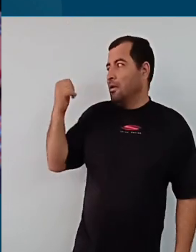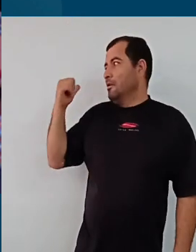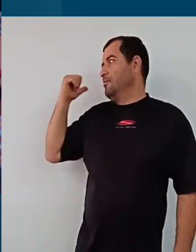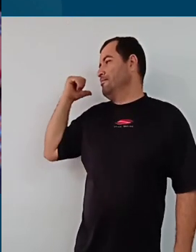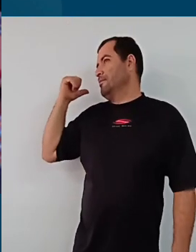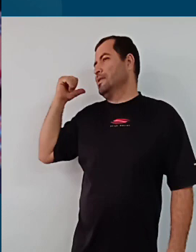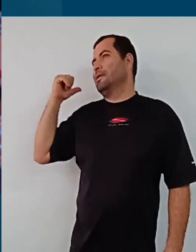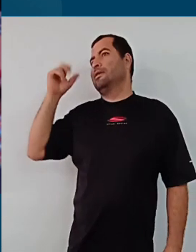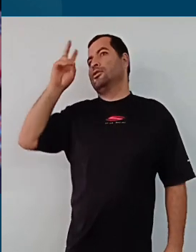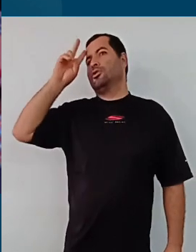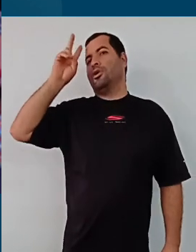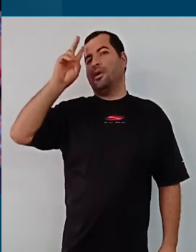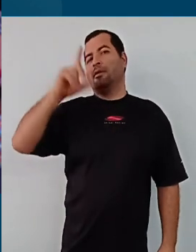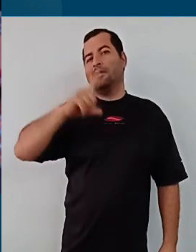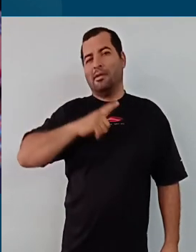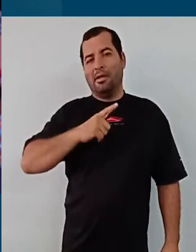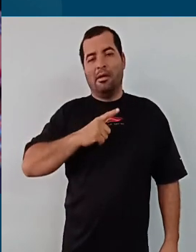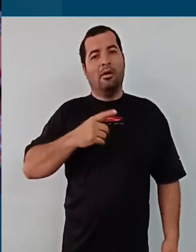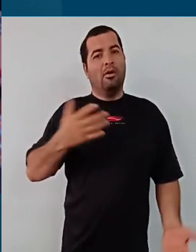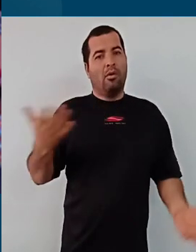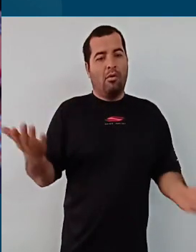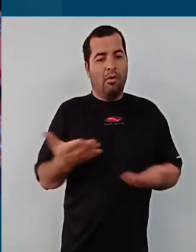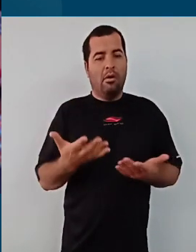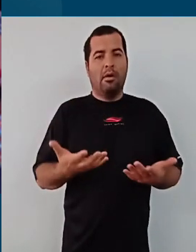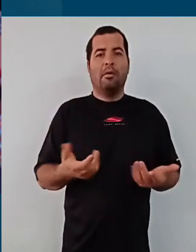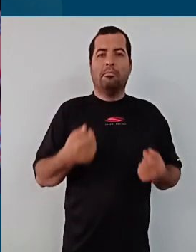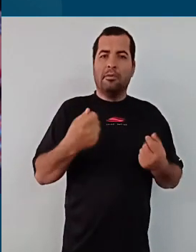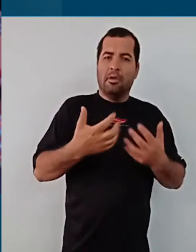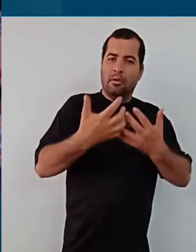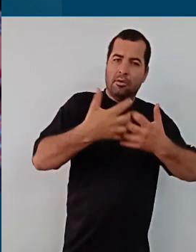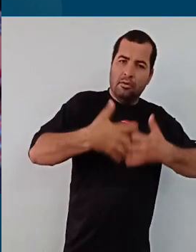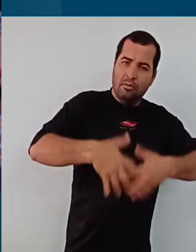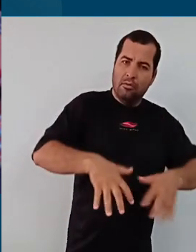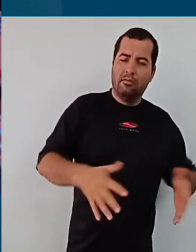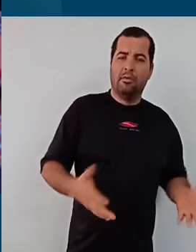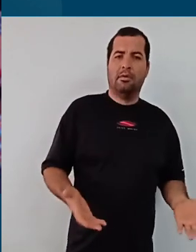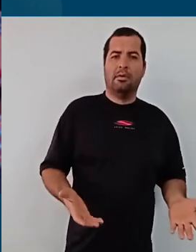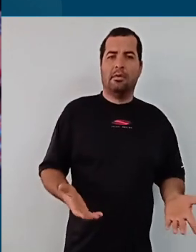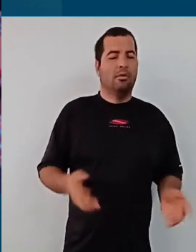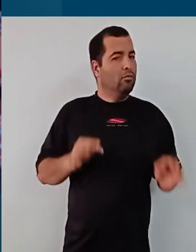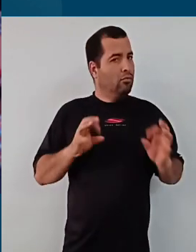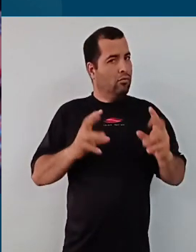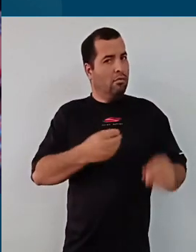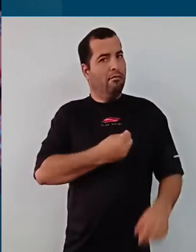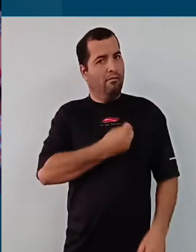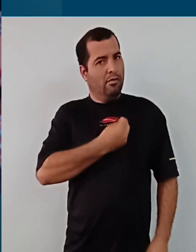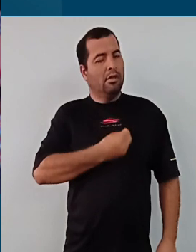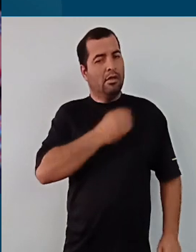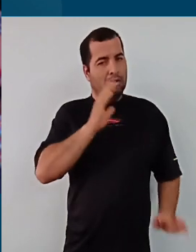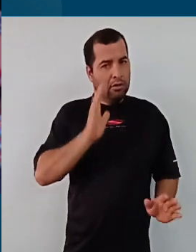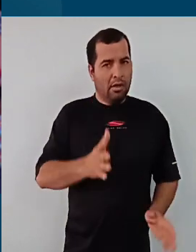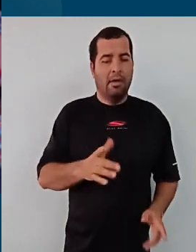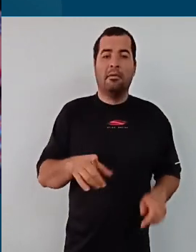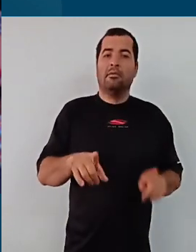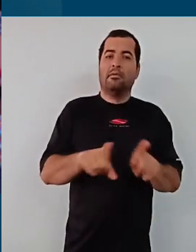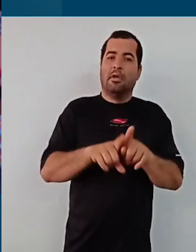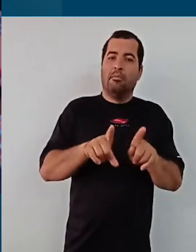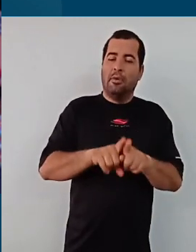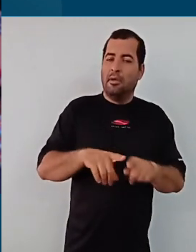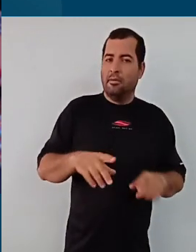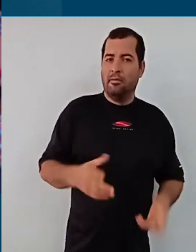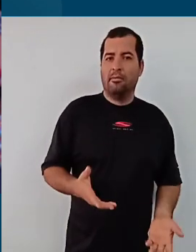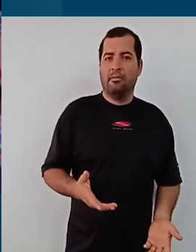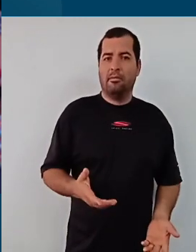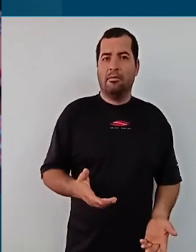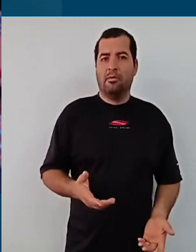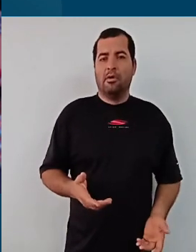na nossa história, né, e a gente precisa resolver isso, e que afetou a vida de todo mundo, mas afetou muito